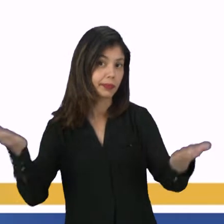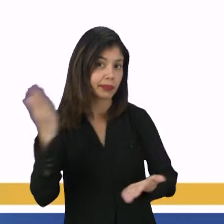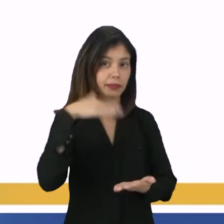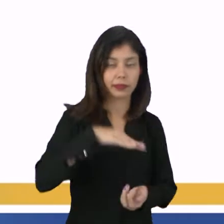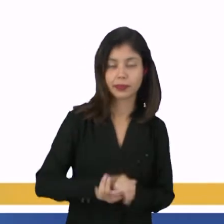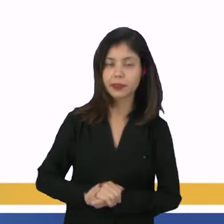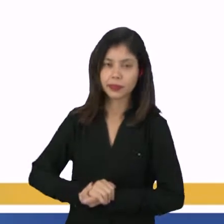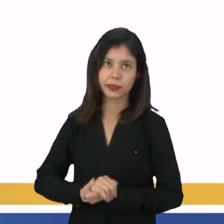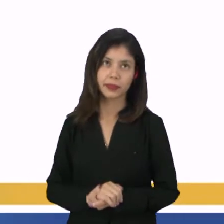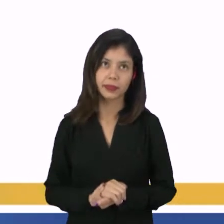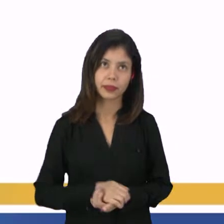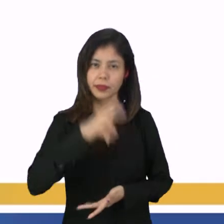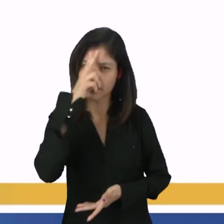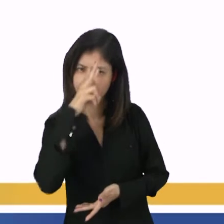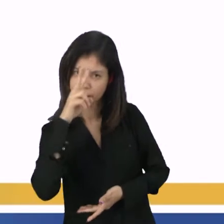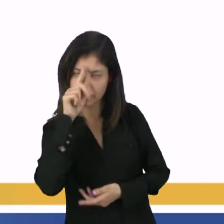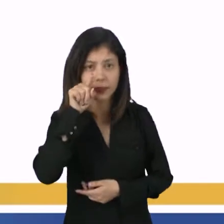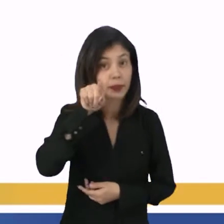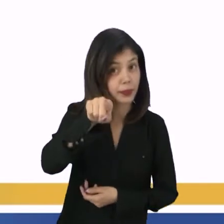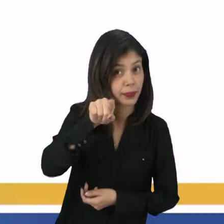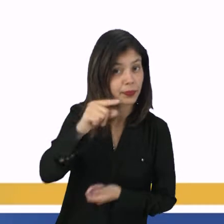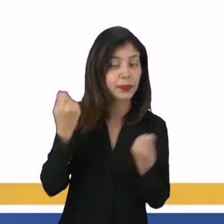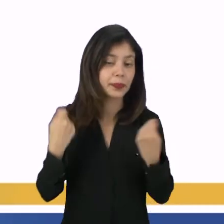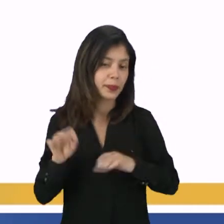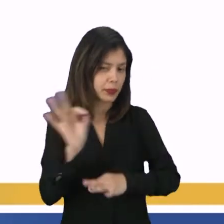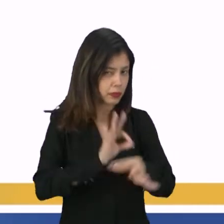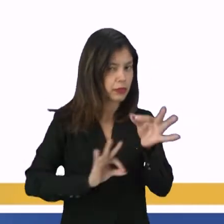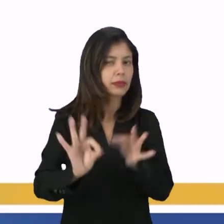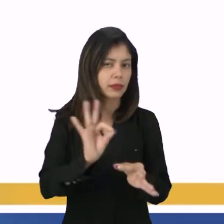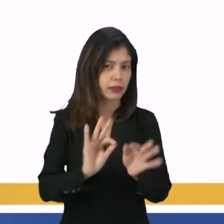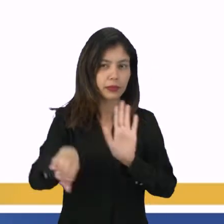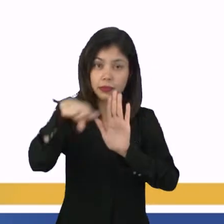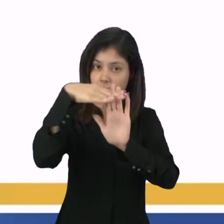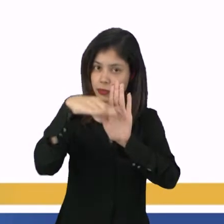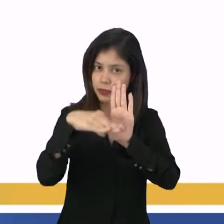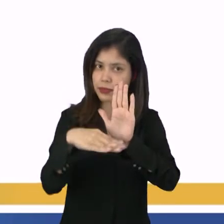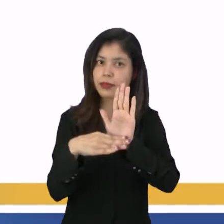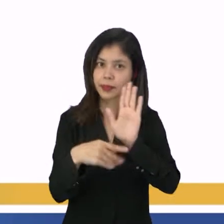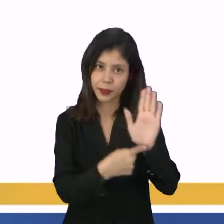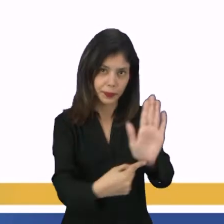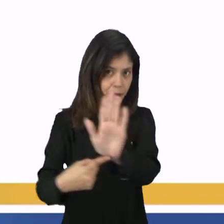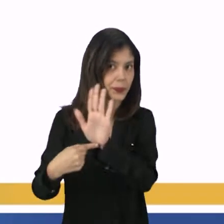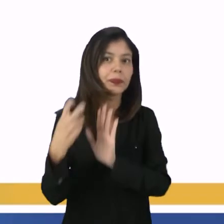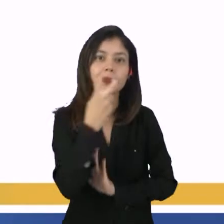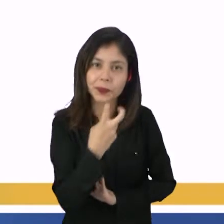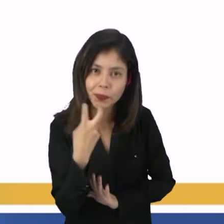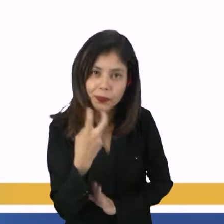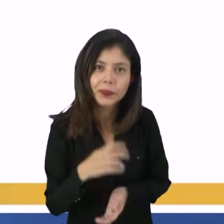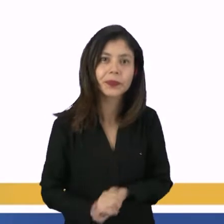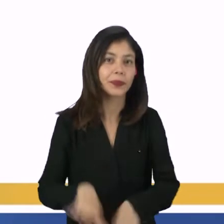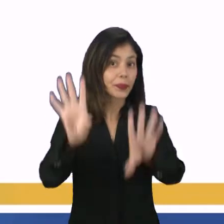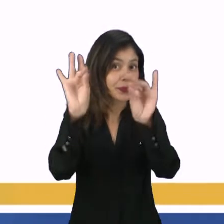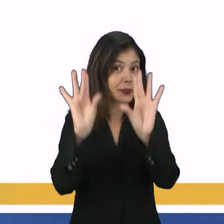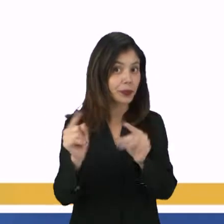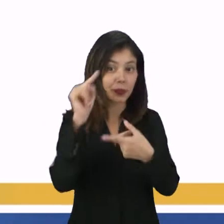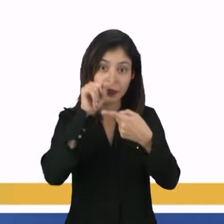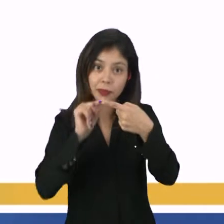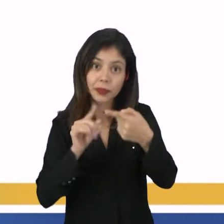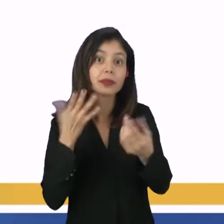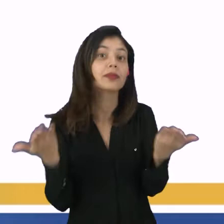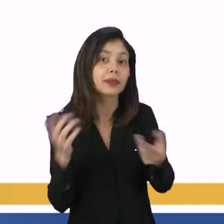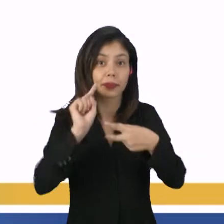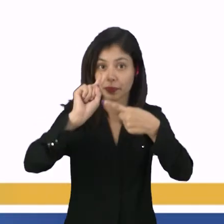Vamos lá então, lembrando que você deve organizar as etapas dessa sua apresentação oral. Essas etapas são divididas